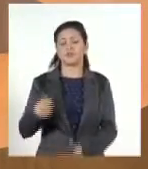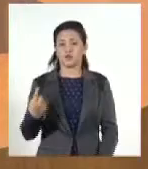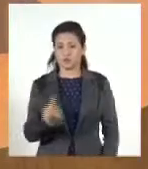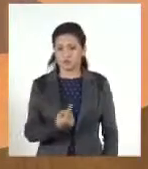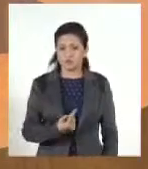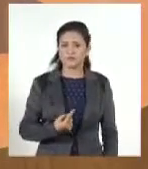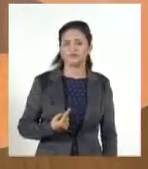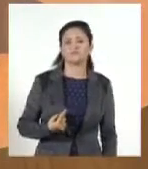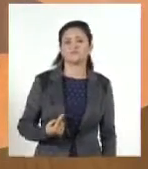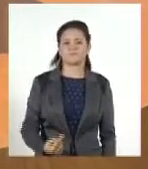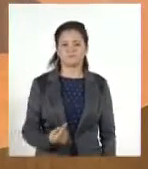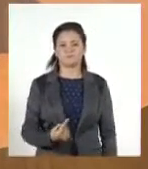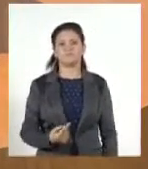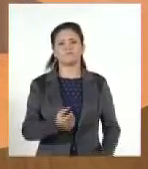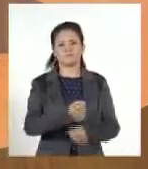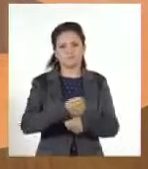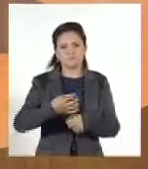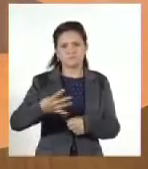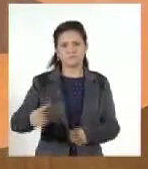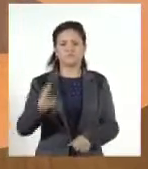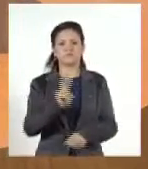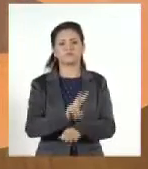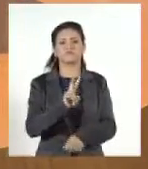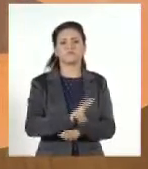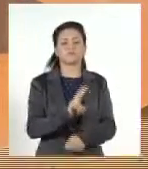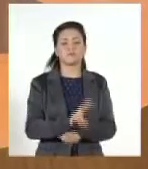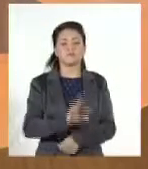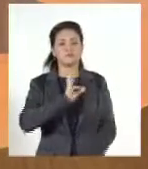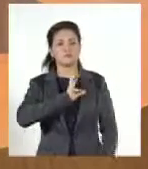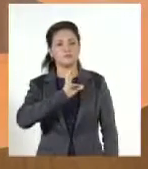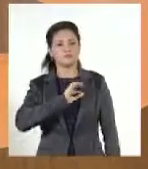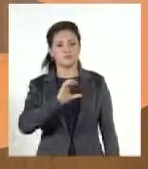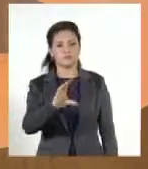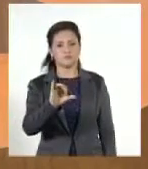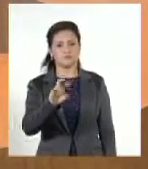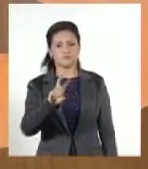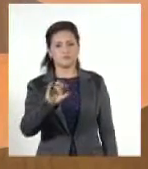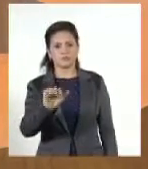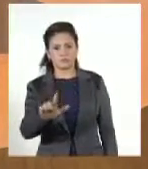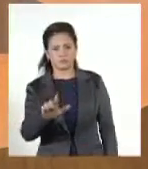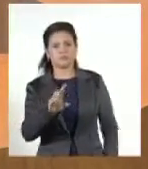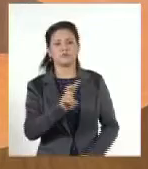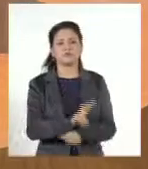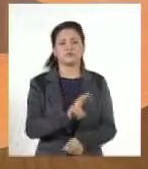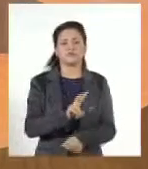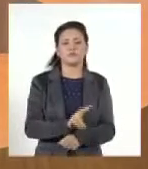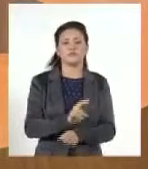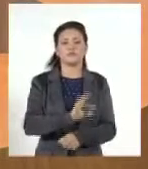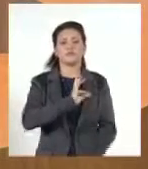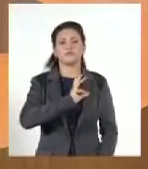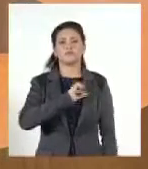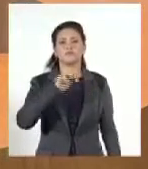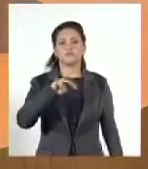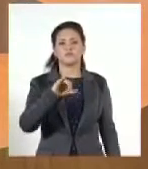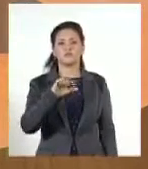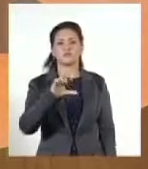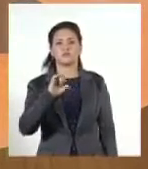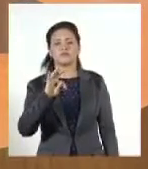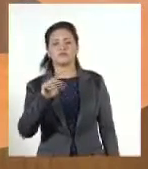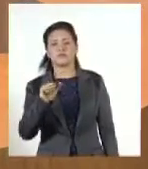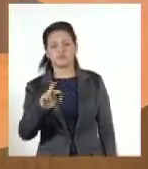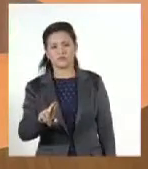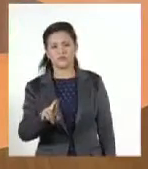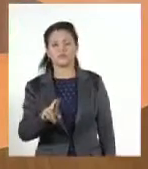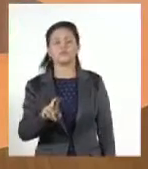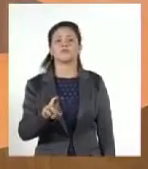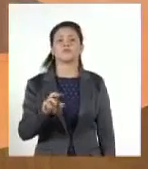casa, em defesa dos policiais civis e militares e em defesa do cidadão, em defesa da sociedade e